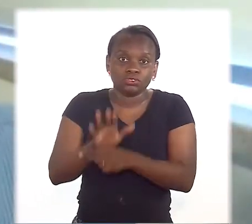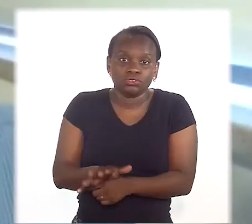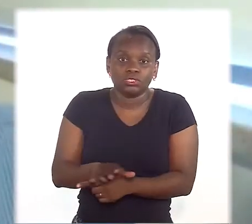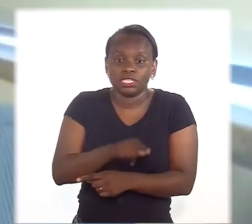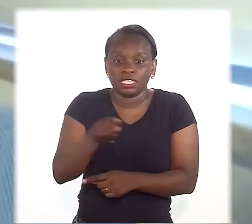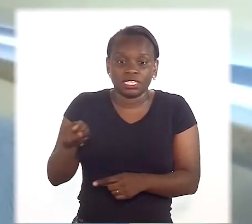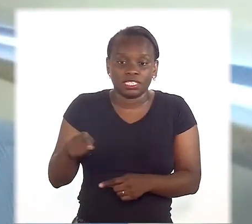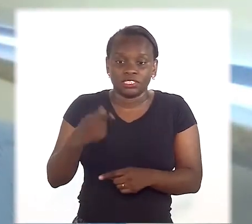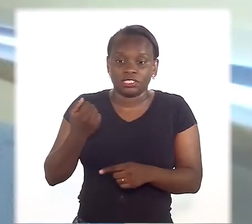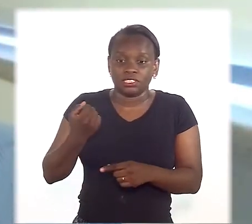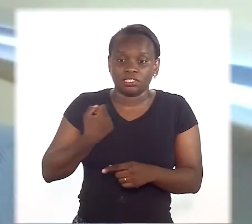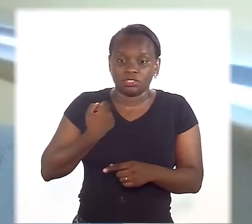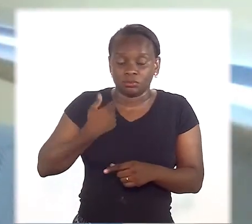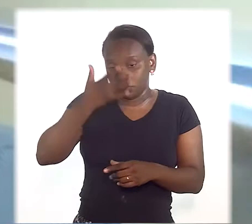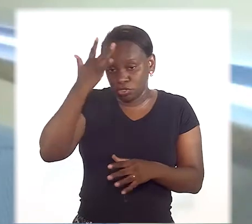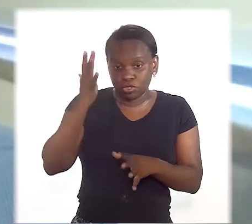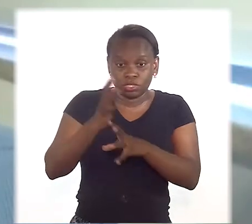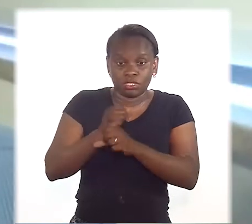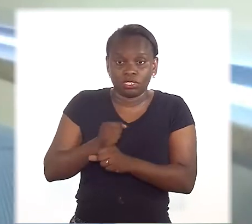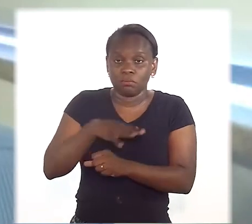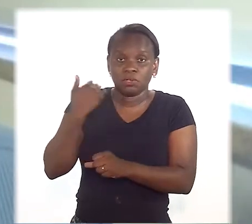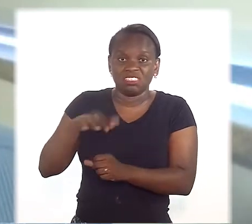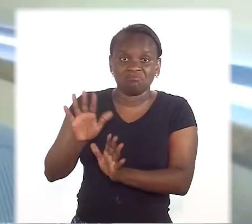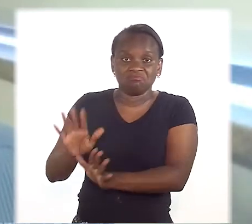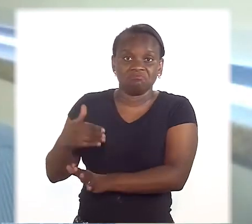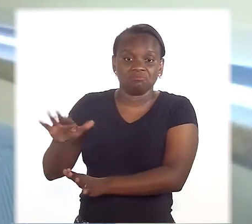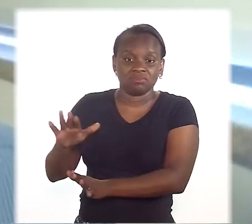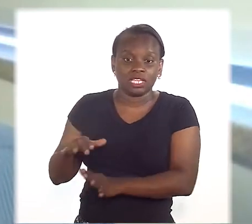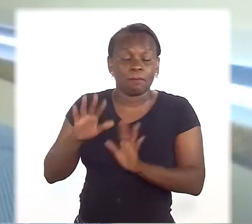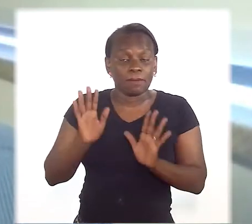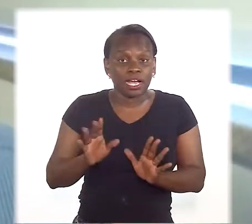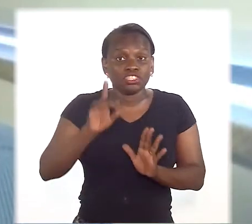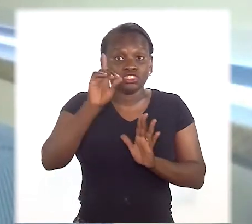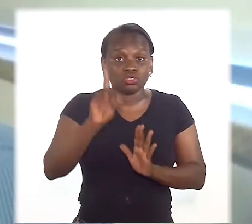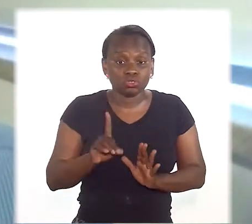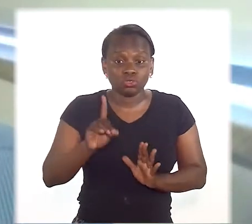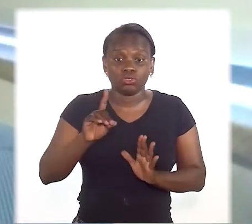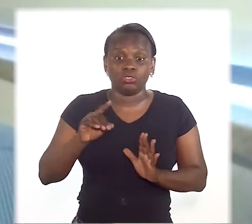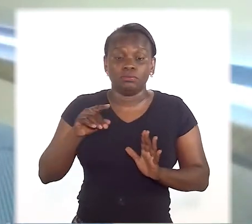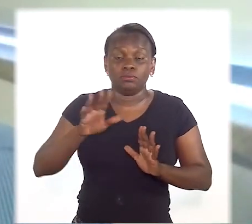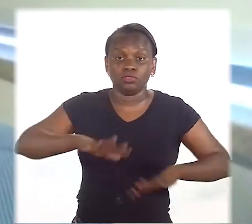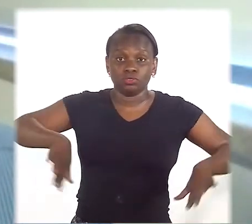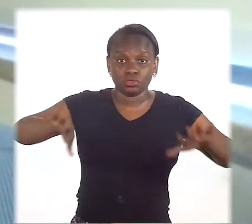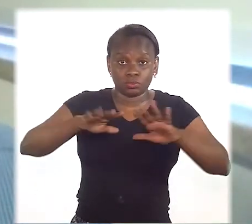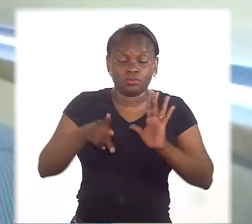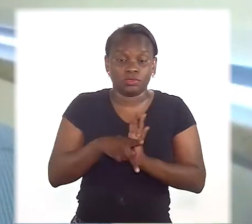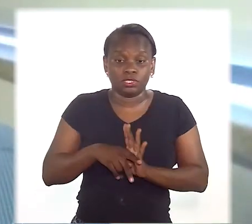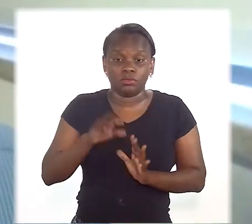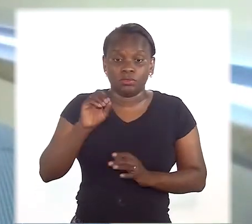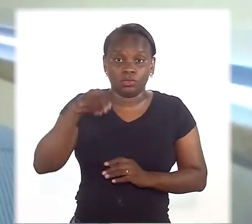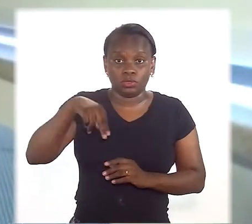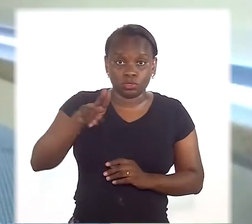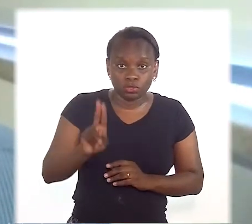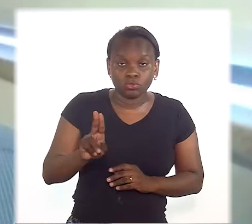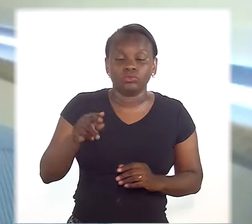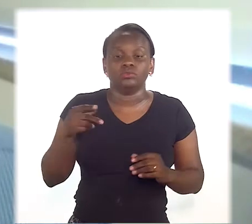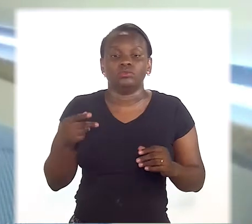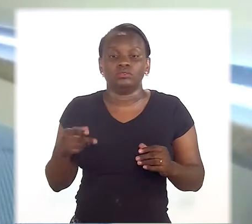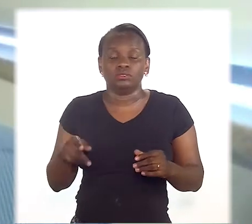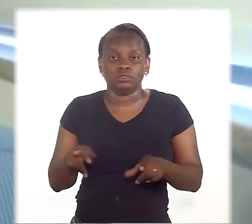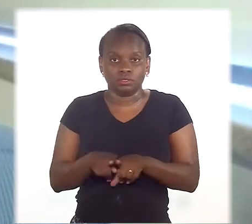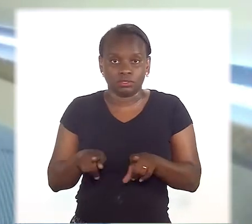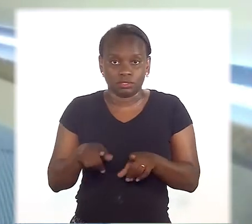Entendo, contribuem para que esses números fiquem ali. Mas entendo. o próprio diretor-geral da organização da